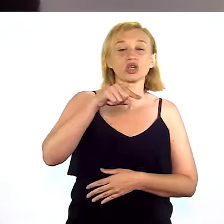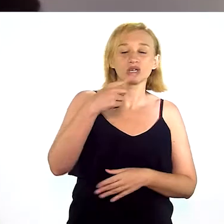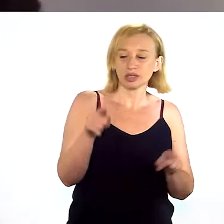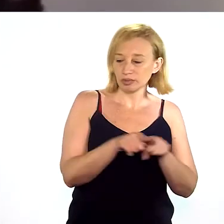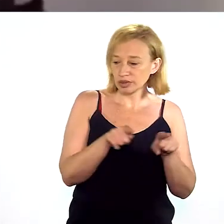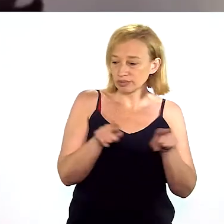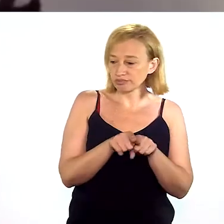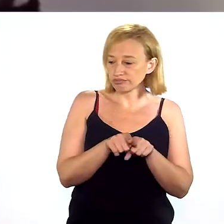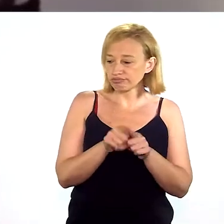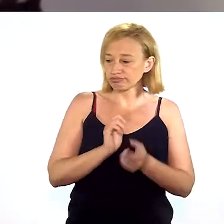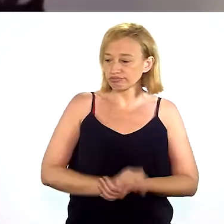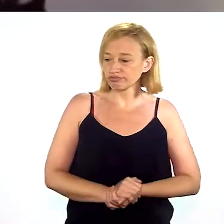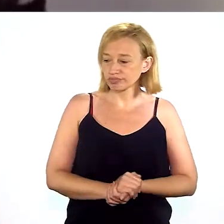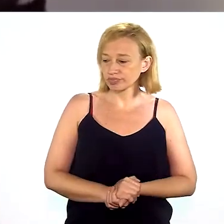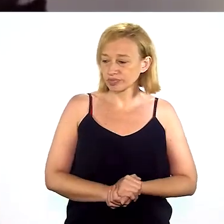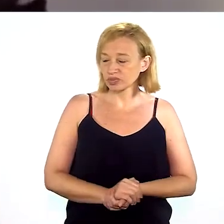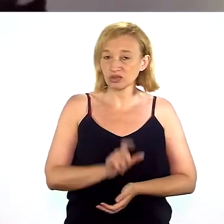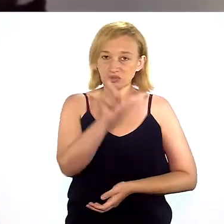conhecido e uma